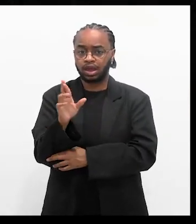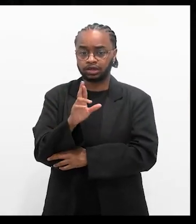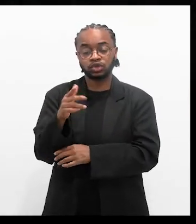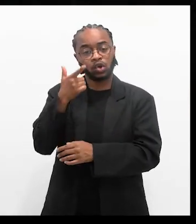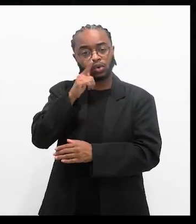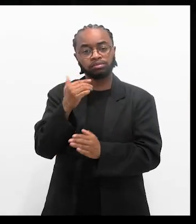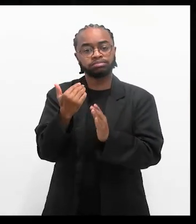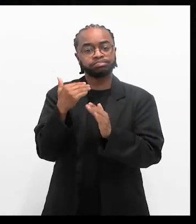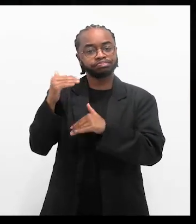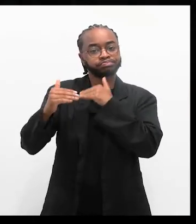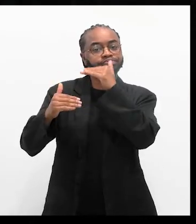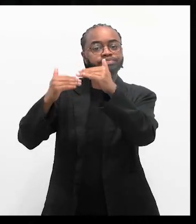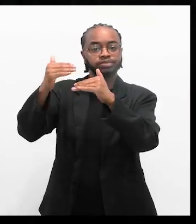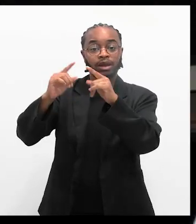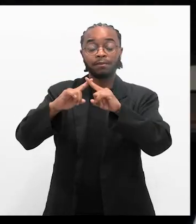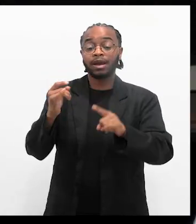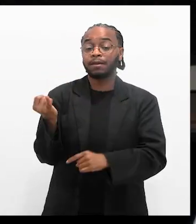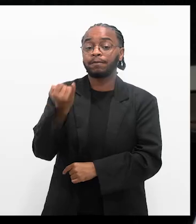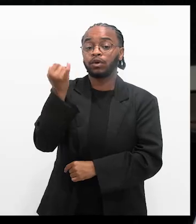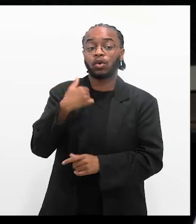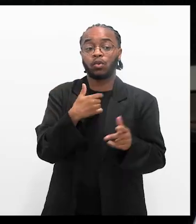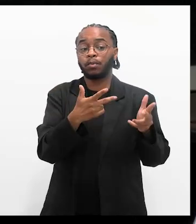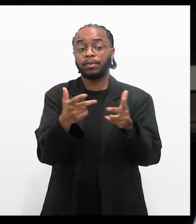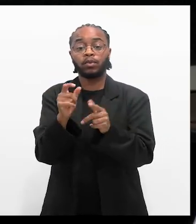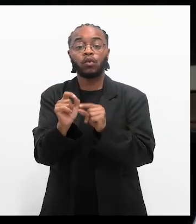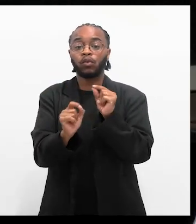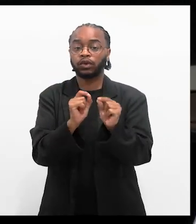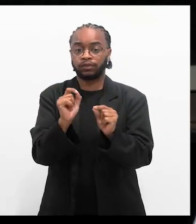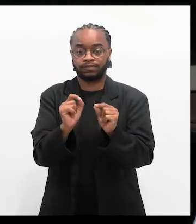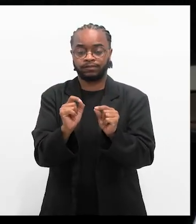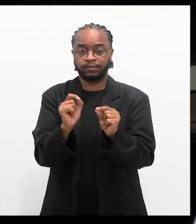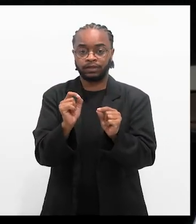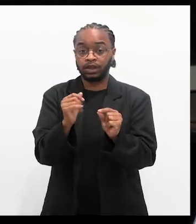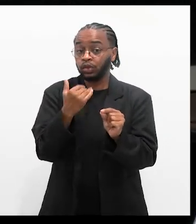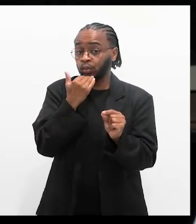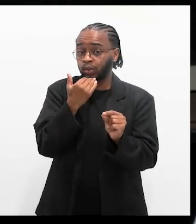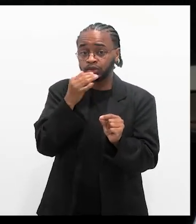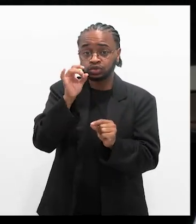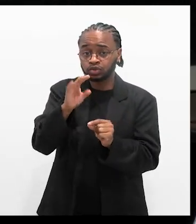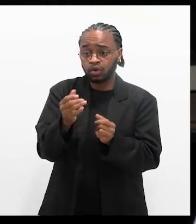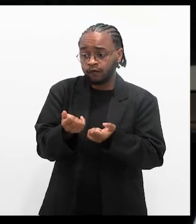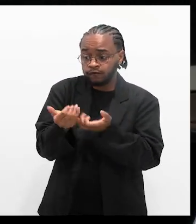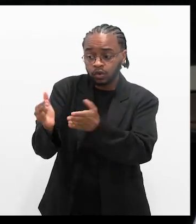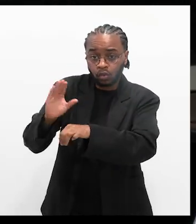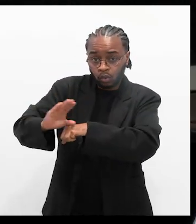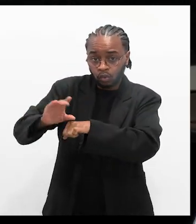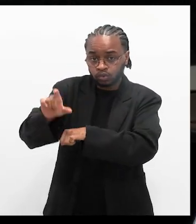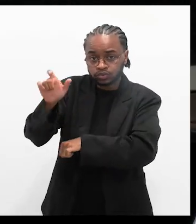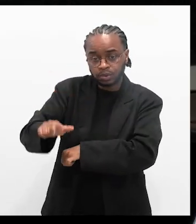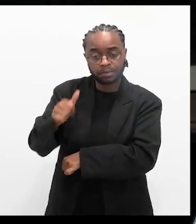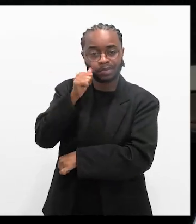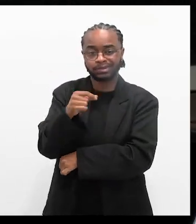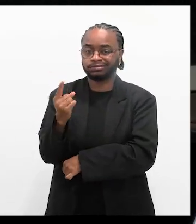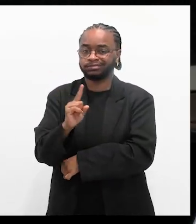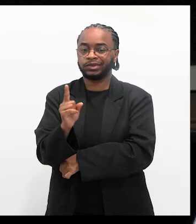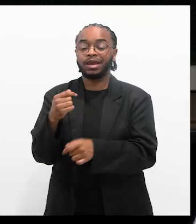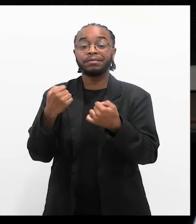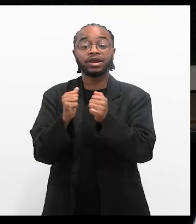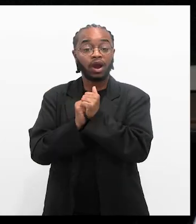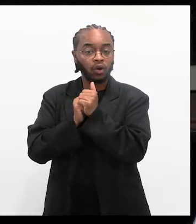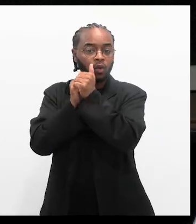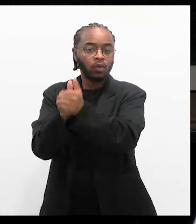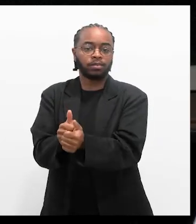Vai subindo, né? Vai subindo. O importante, e eu tenho visto isso na prática, é que não adianta só você dar curso para essa mulher. Se você não